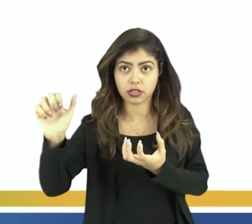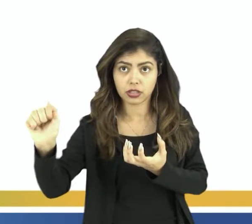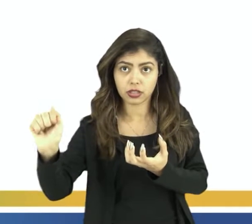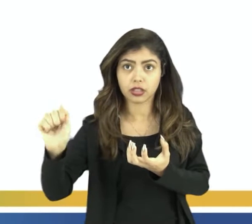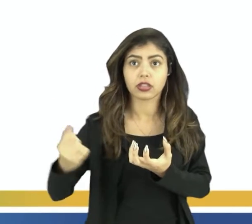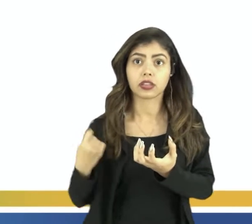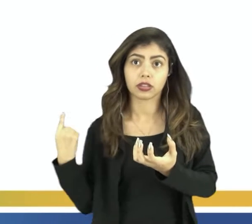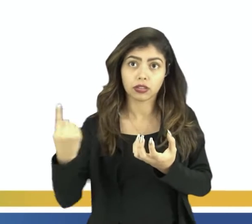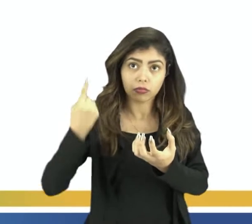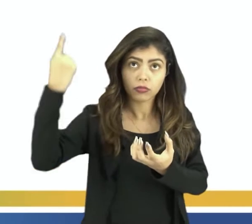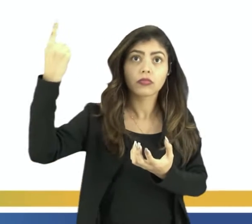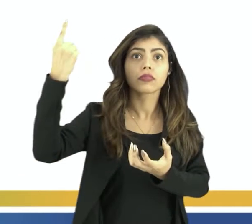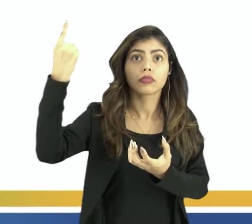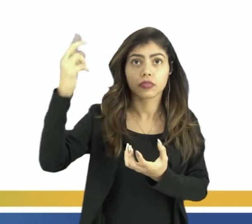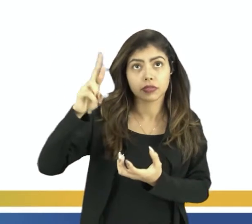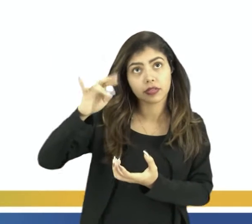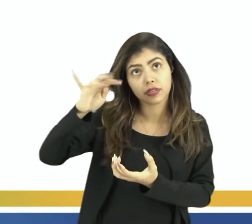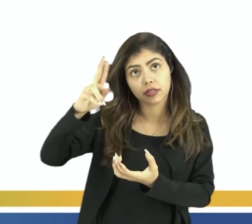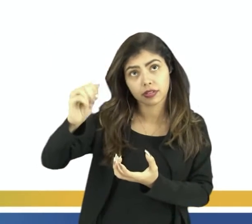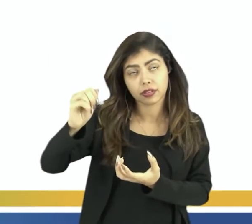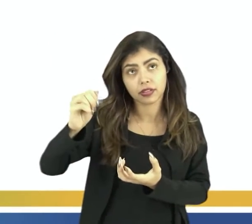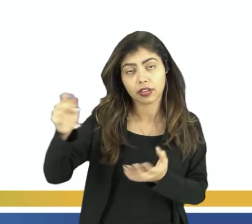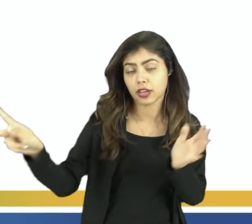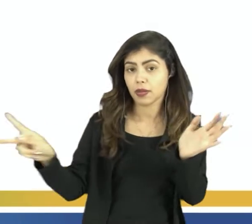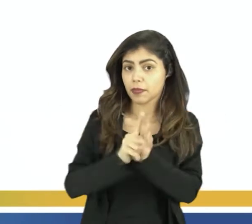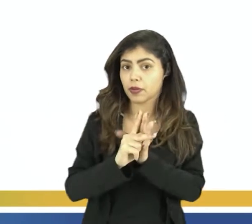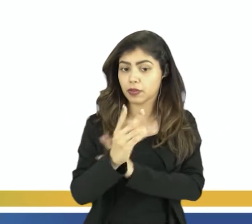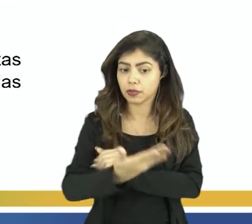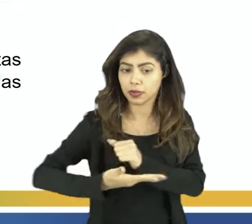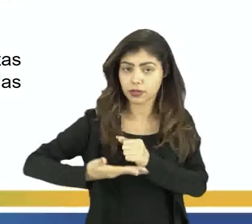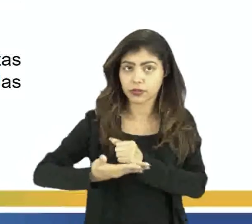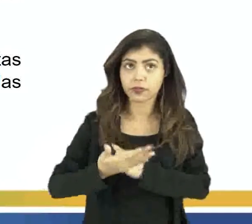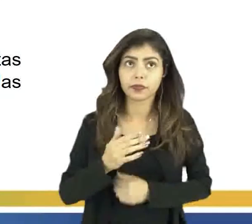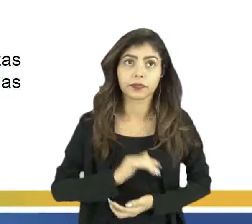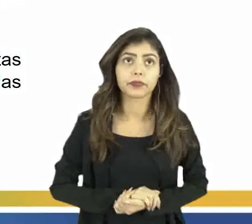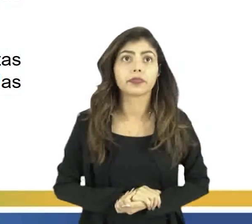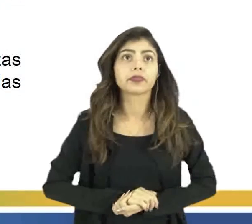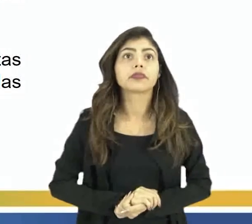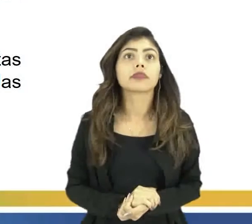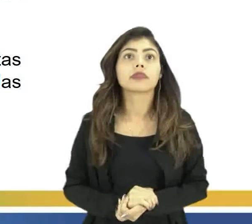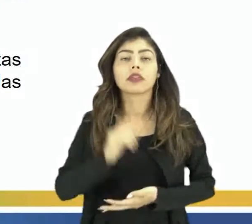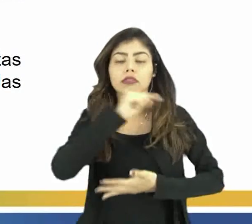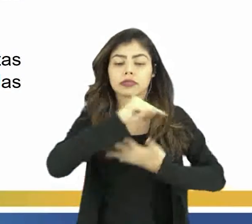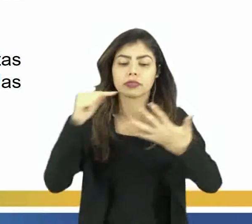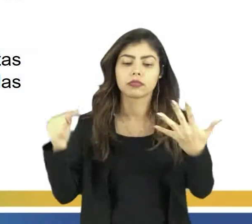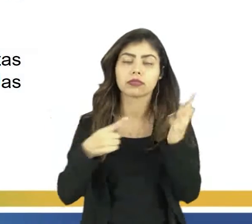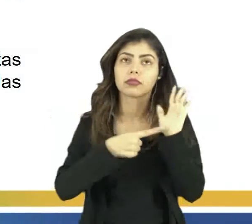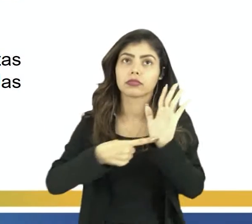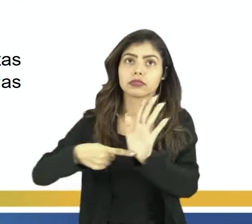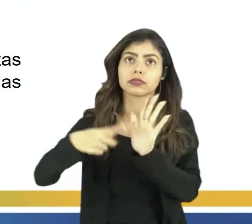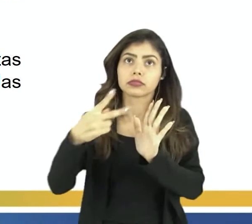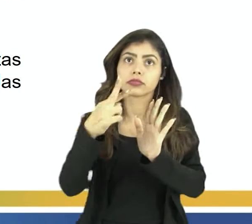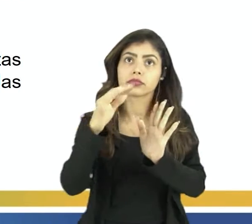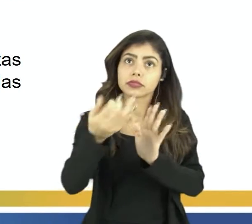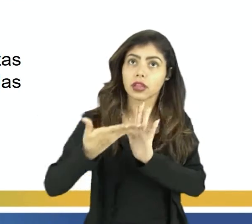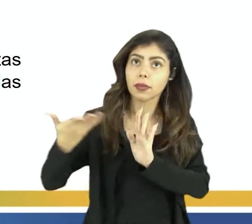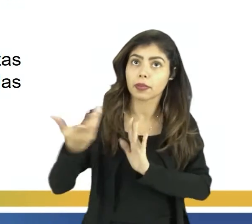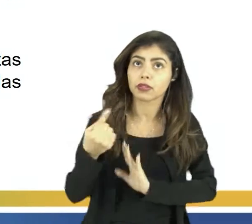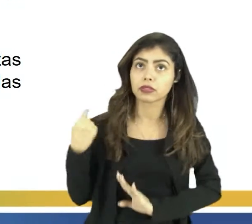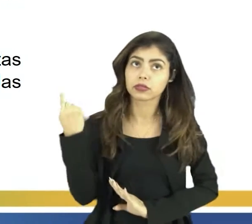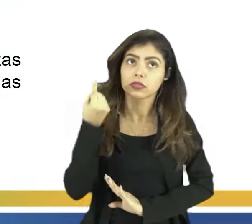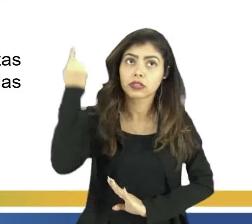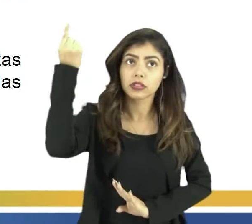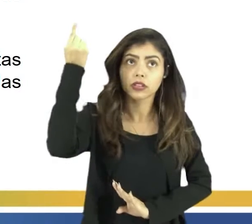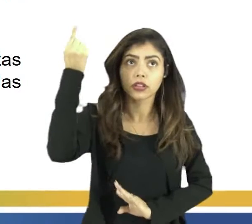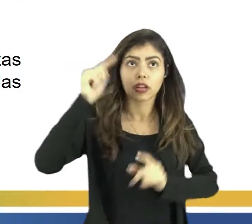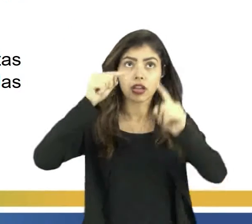a altura, a aresta da base e a própria base. Os elementos que compõem o prisma são a base,